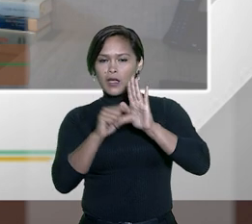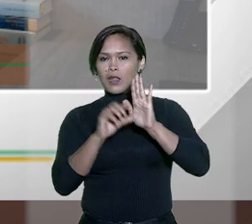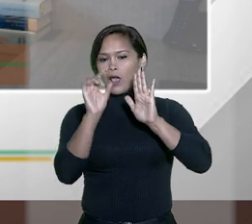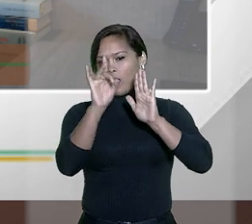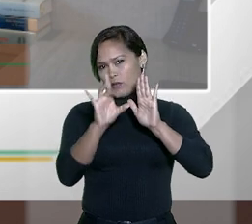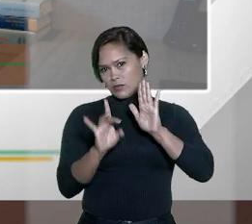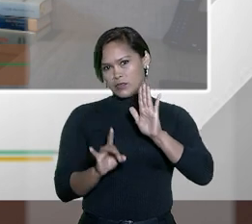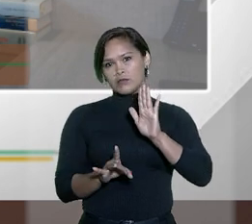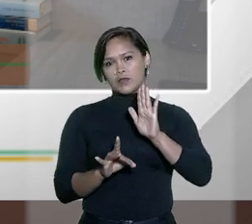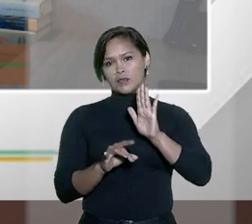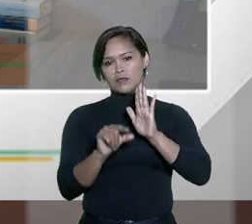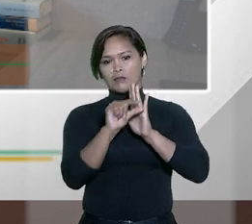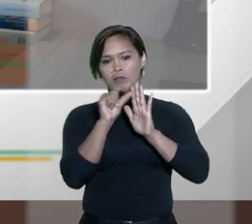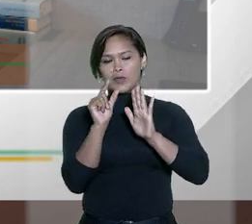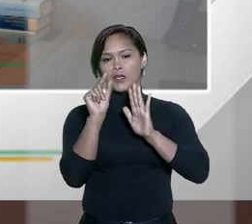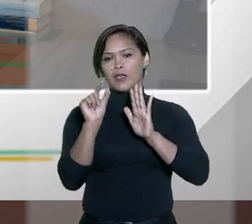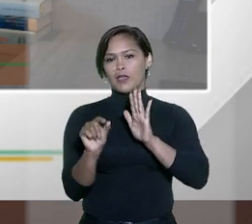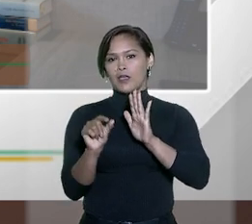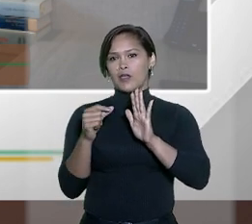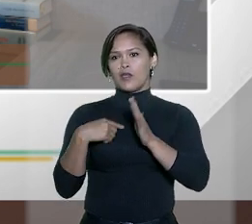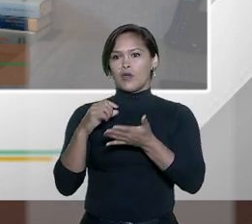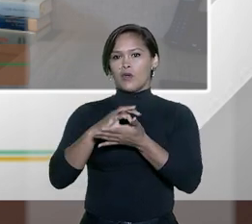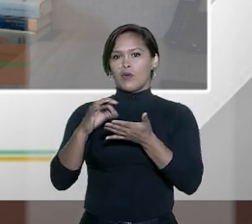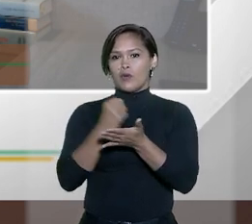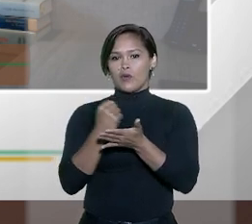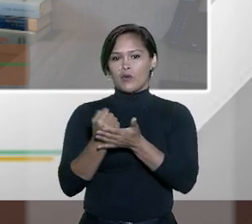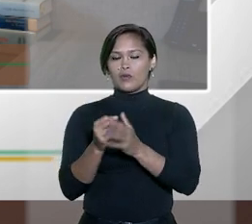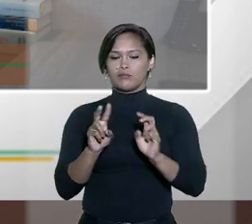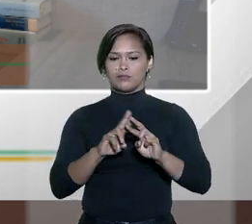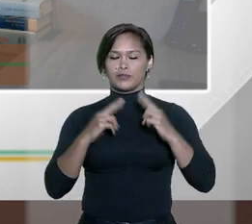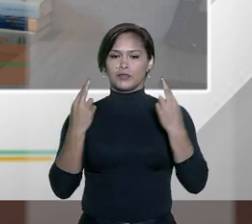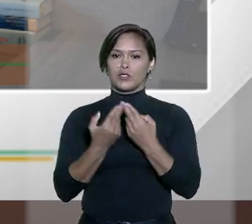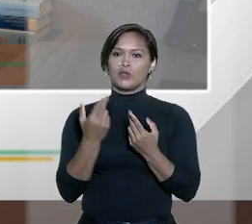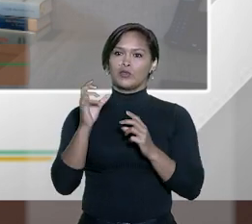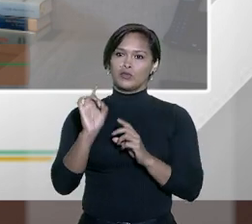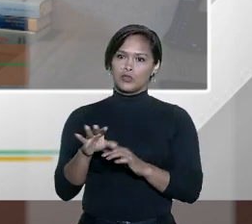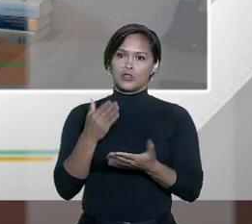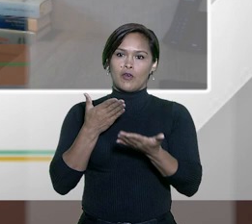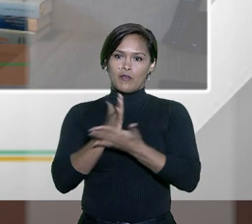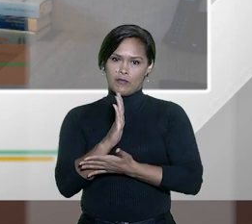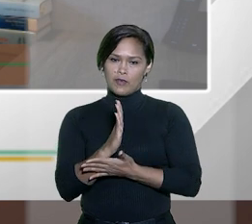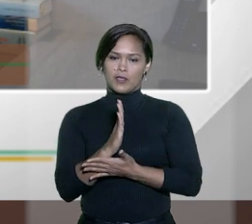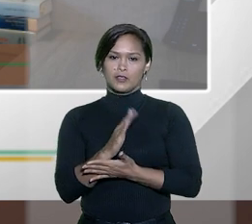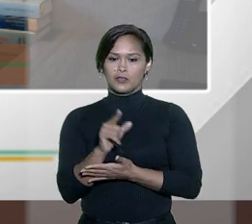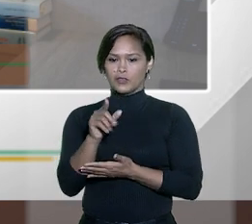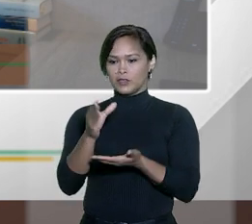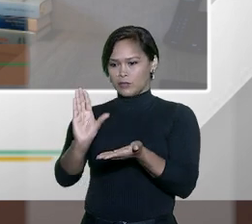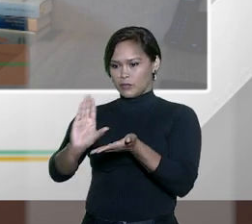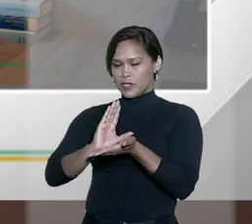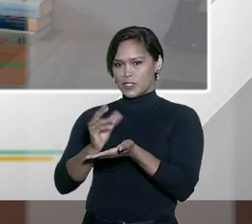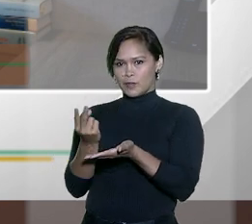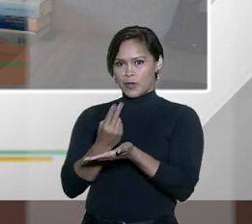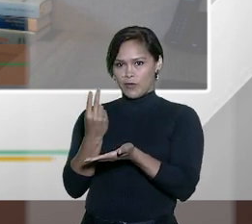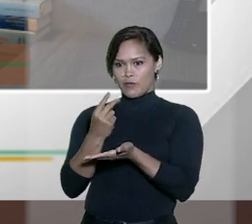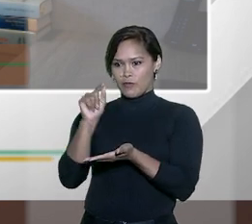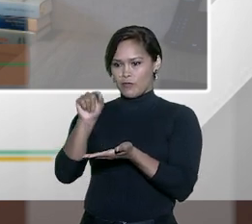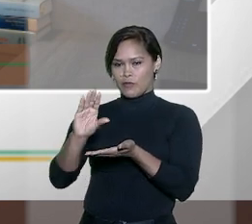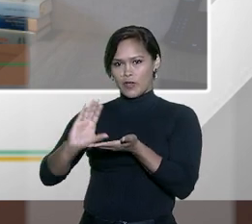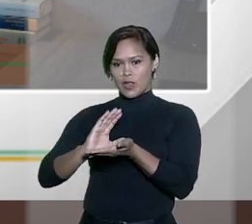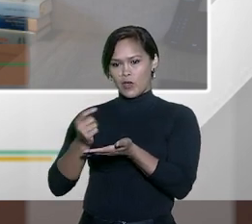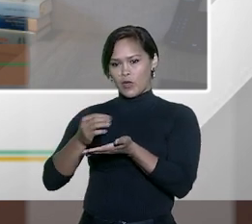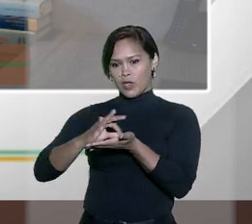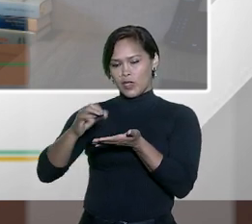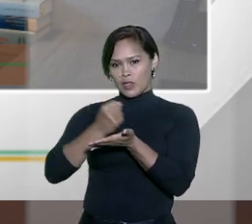cláusula estabelecendo que o contrato de cessão somente será válido se ele receber o dinheiro pelo qual